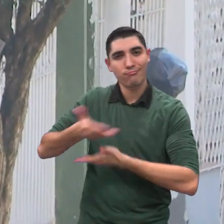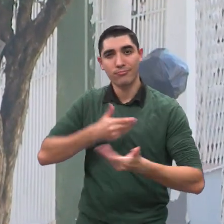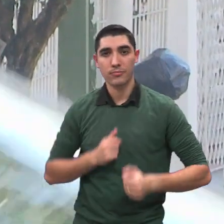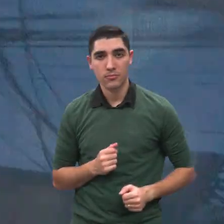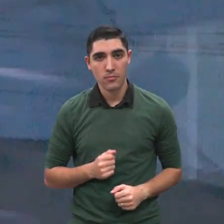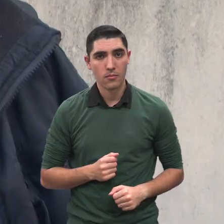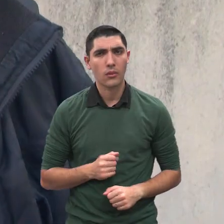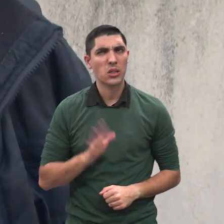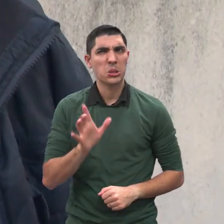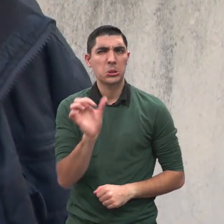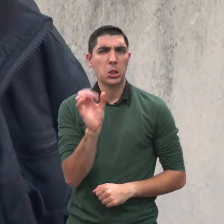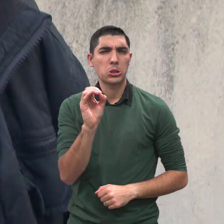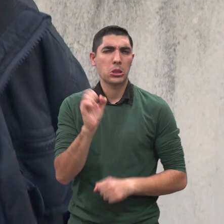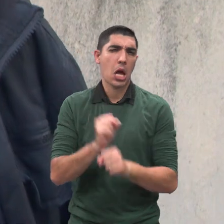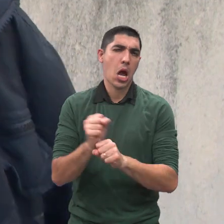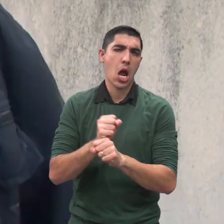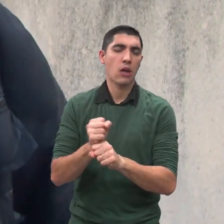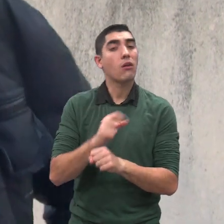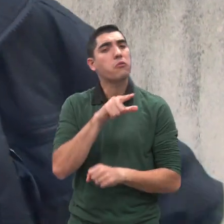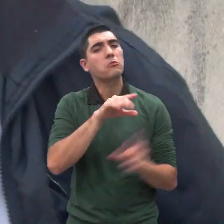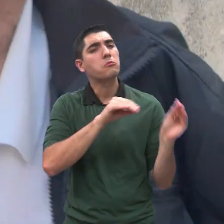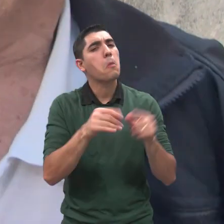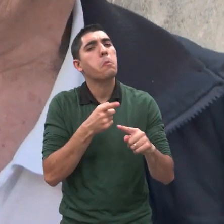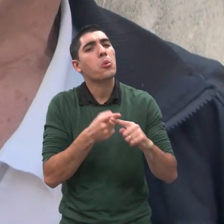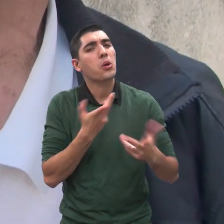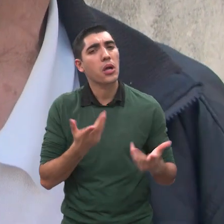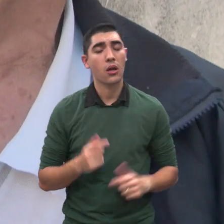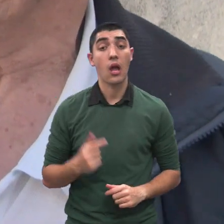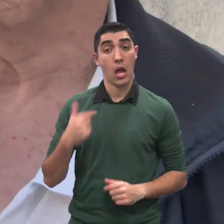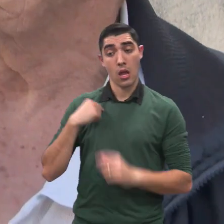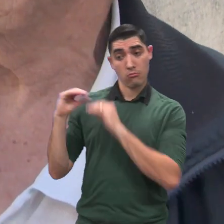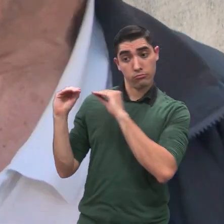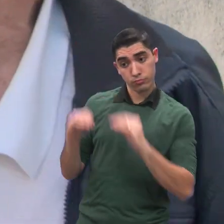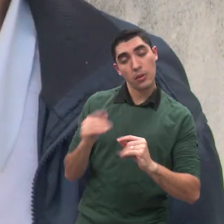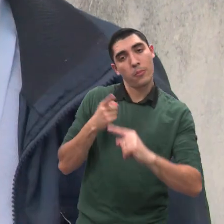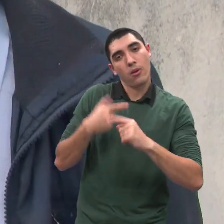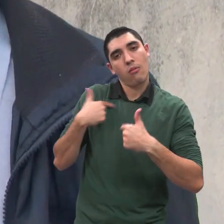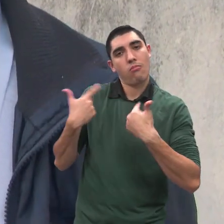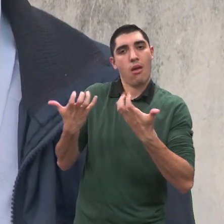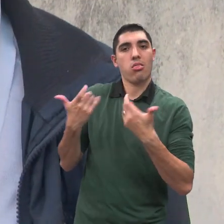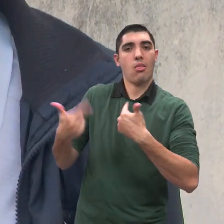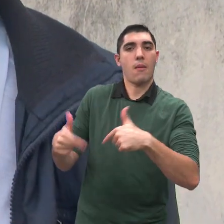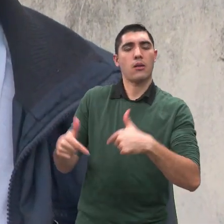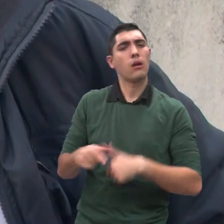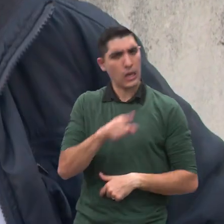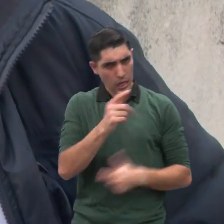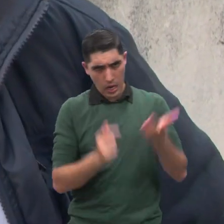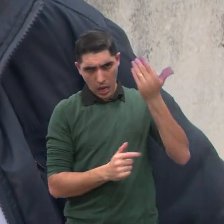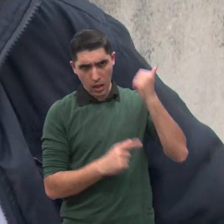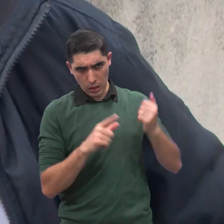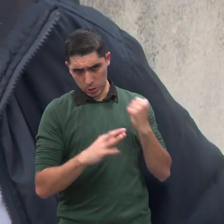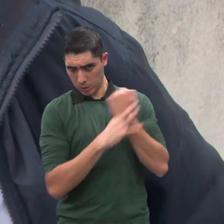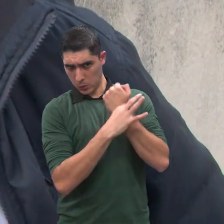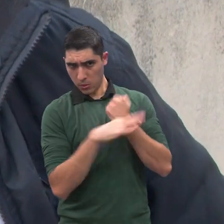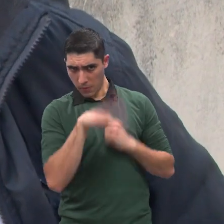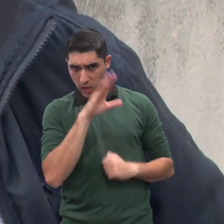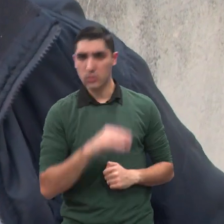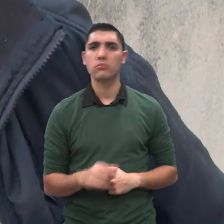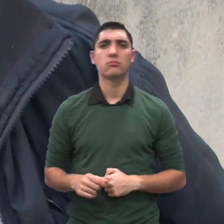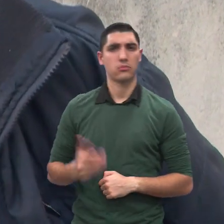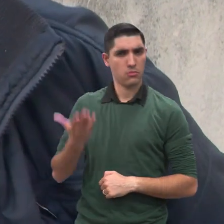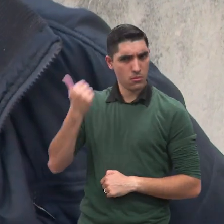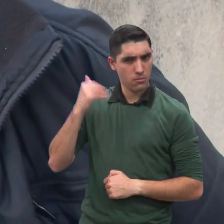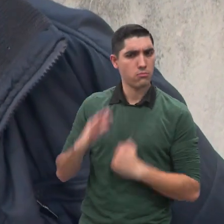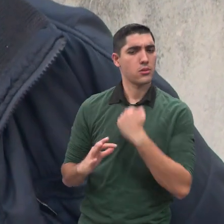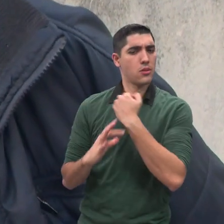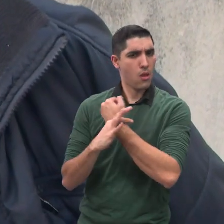os vizinhos. Faz mais de 60 anos. Por que você veio para cá? Eu vim para cá para trabalhar. Naquela época era mais seguro? Como é que era